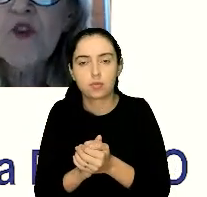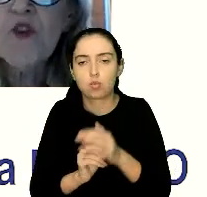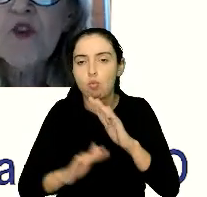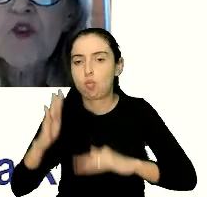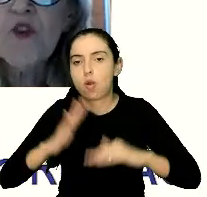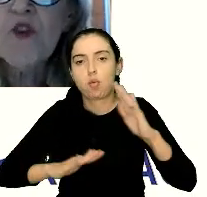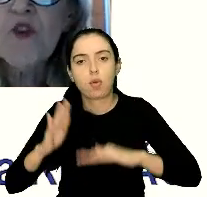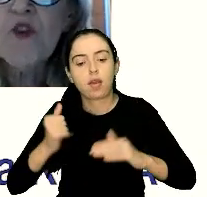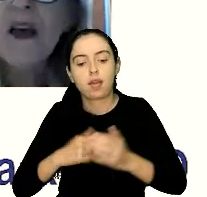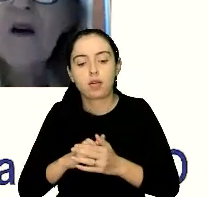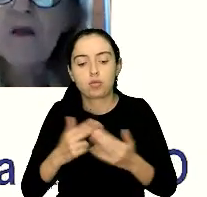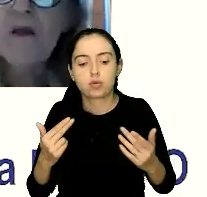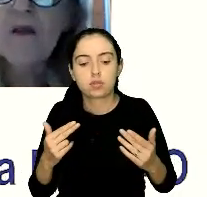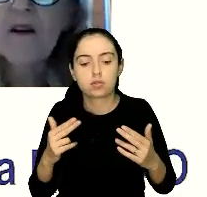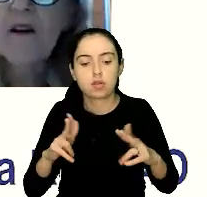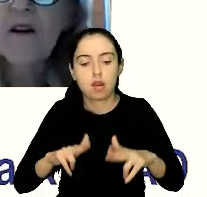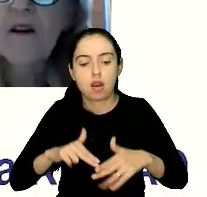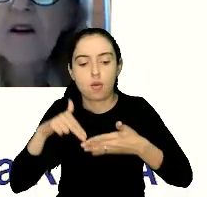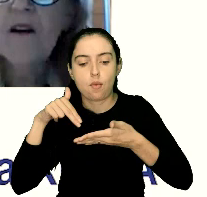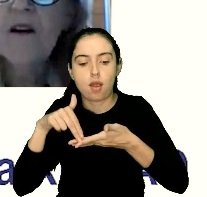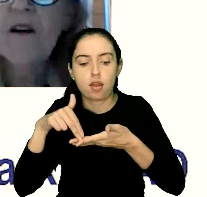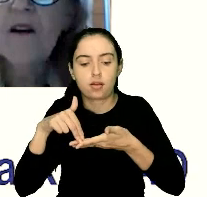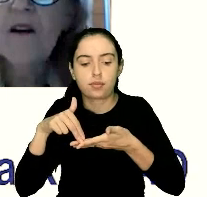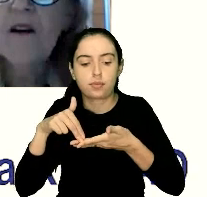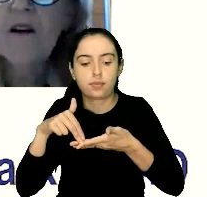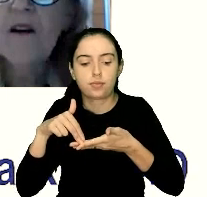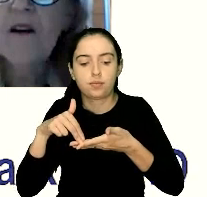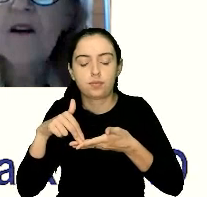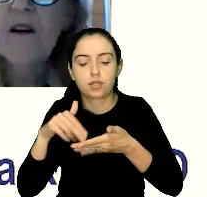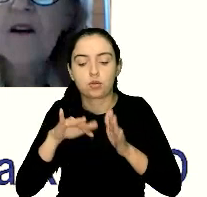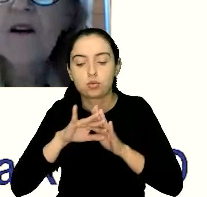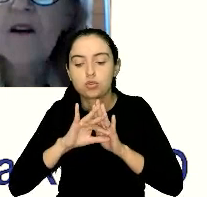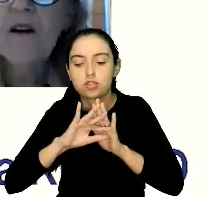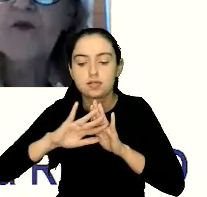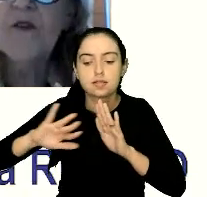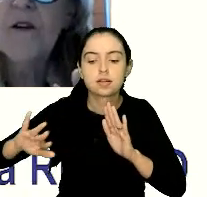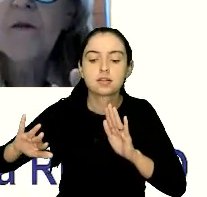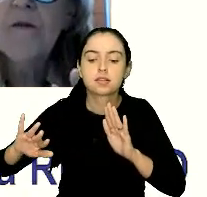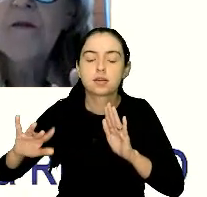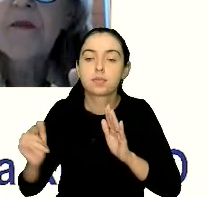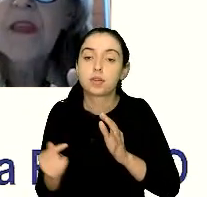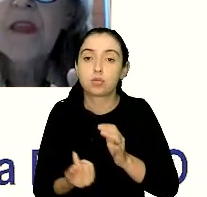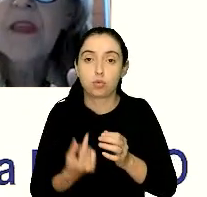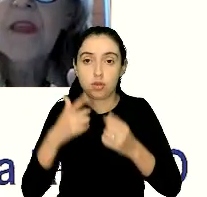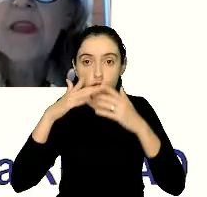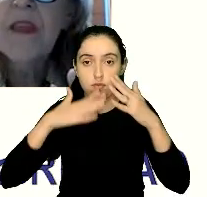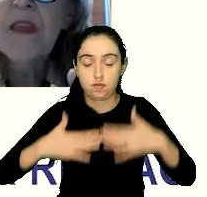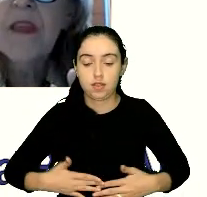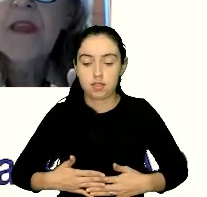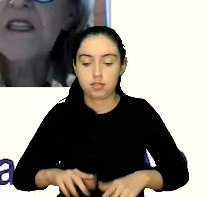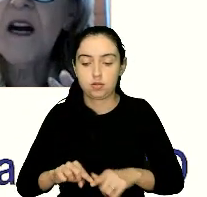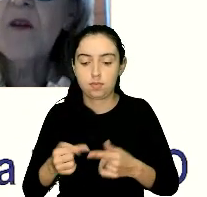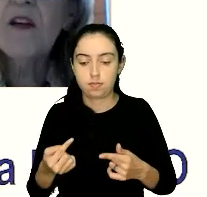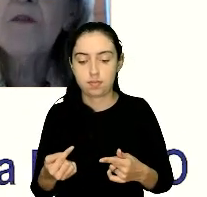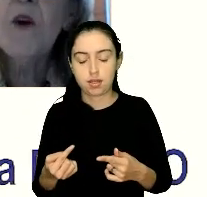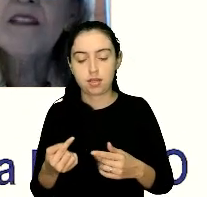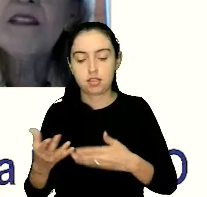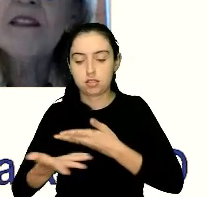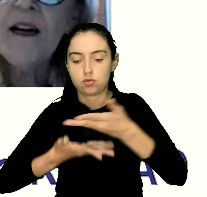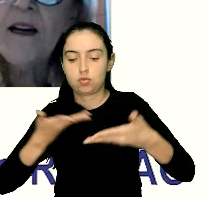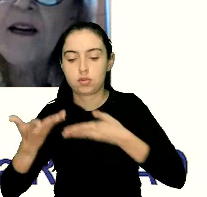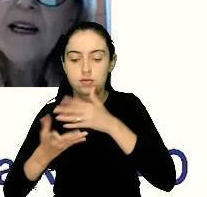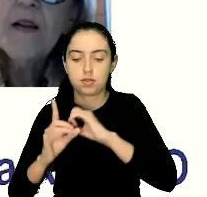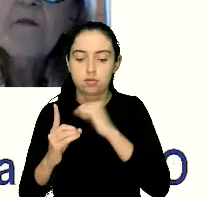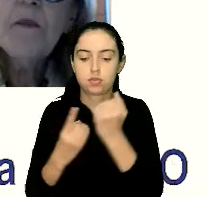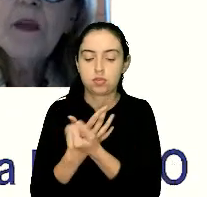custo é nosso engajamento social. O distanciamento ele é unicamente físico. Esse engajamento social ele